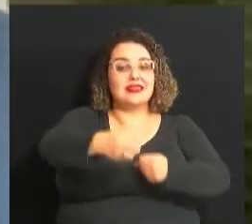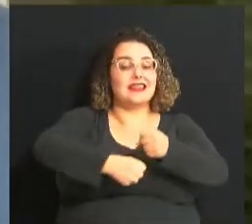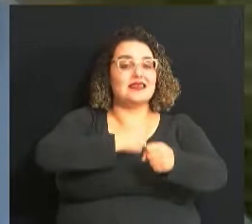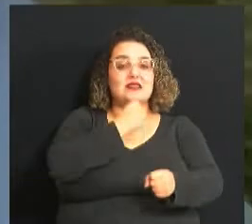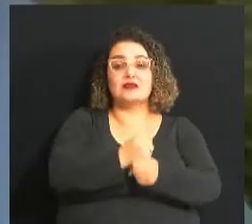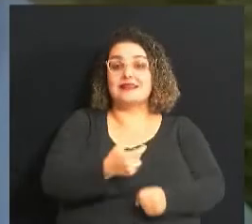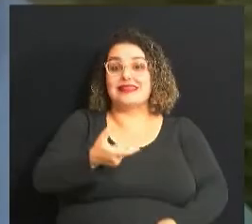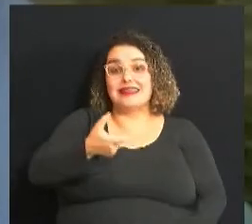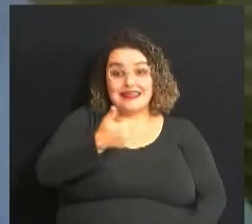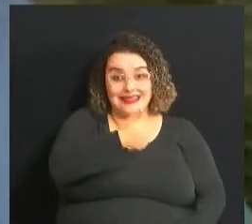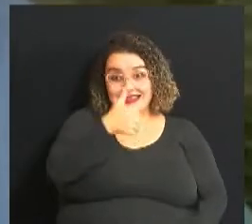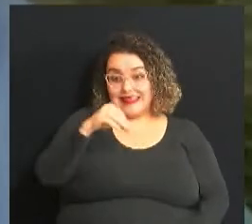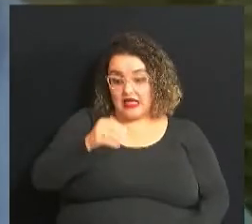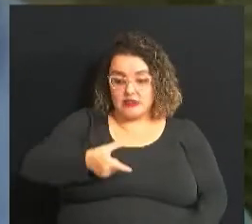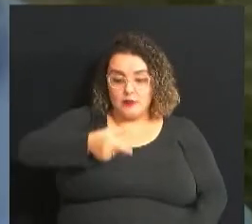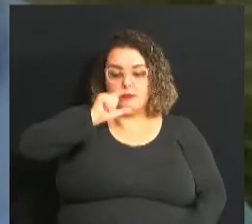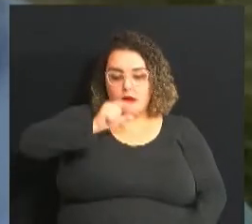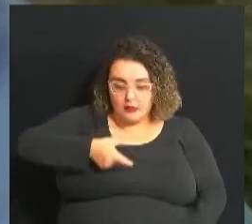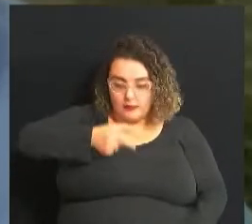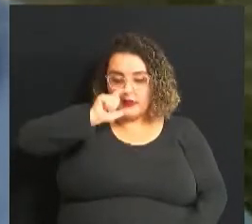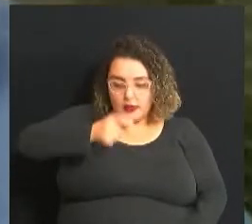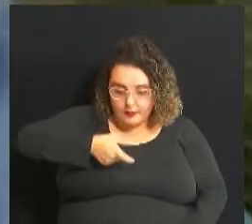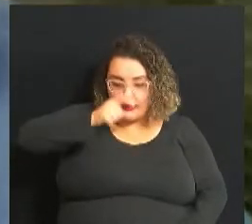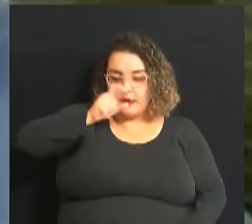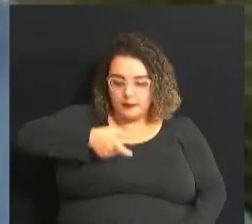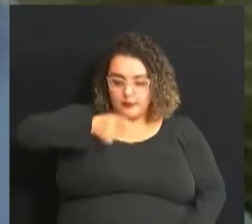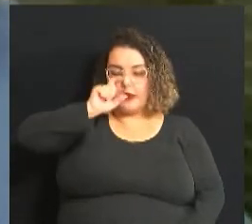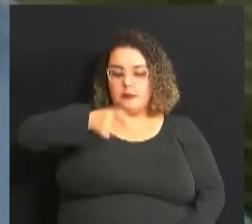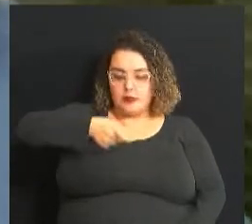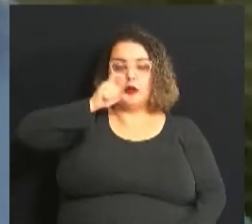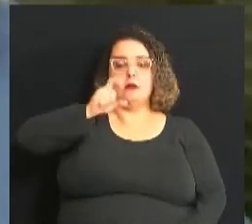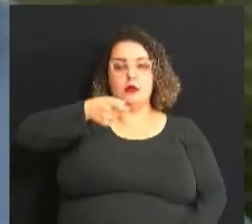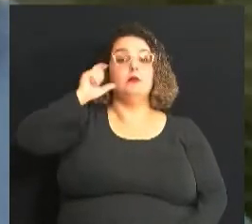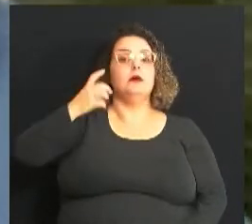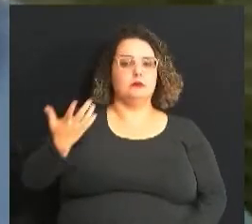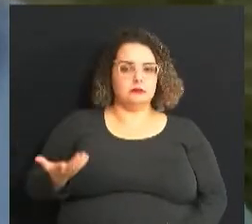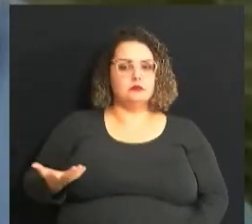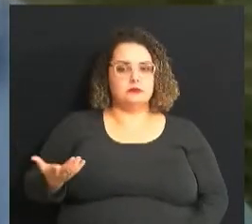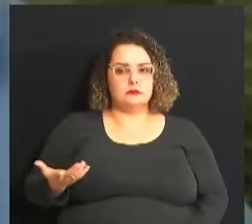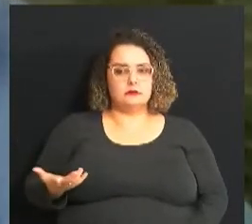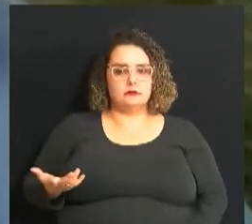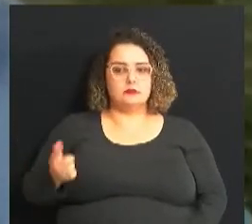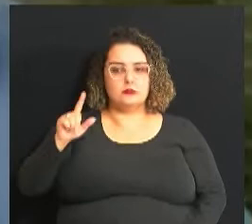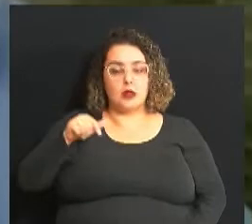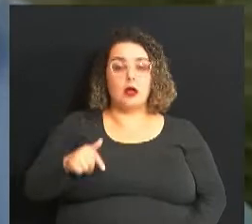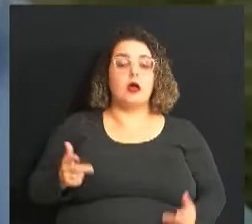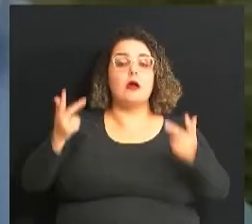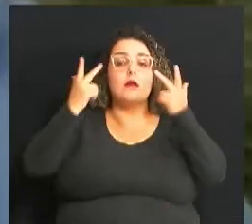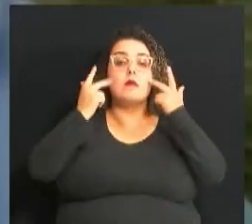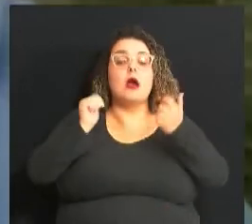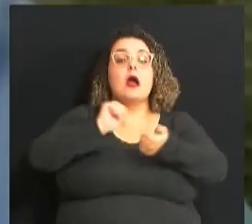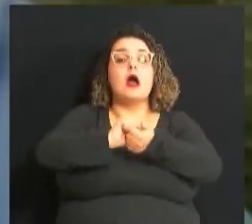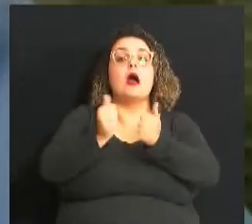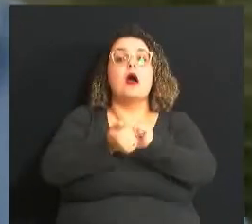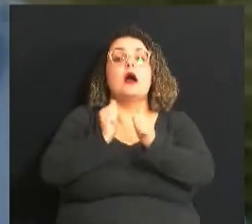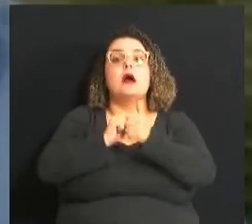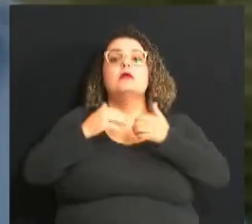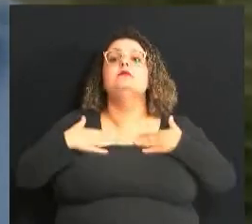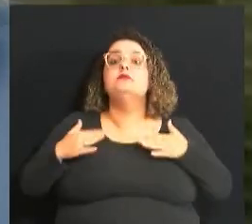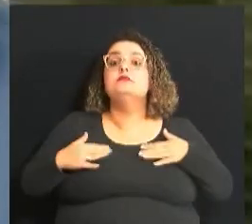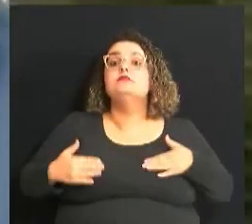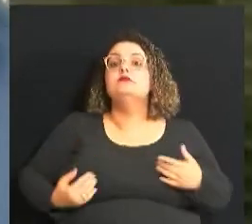aquilo é uma coisa que vai se tornando cada vez mais adequada a